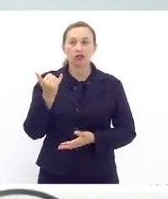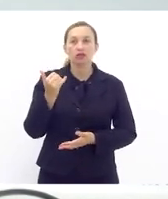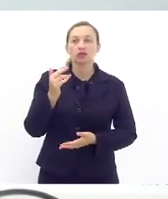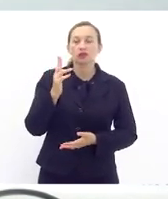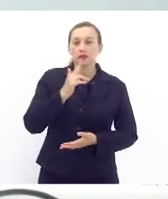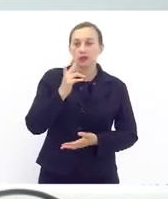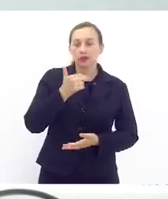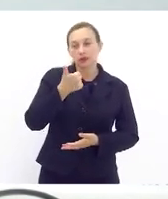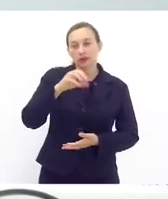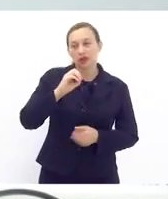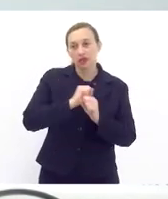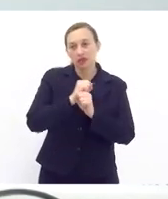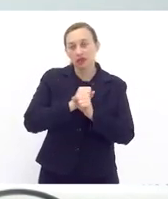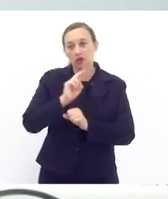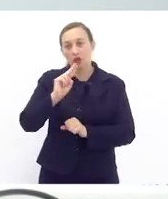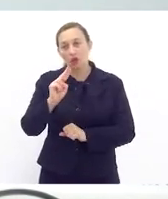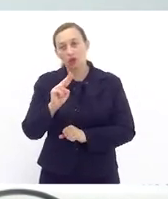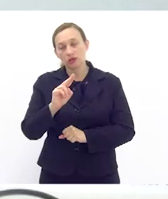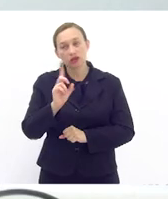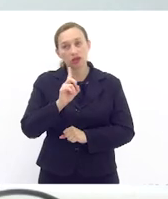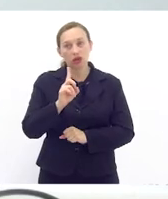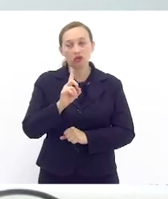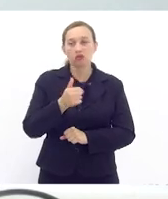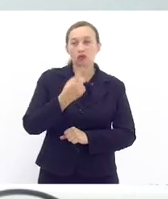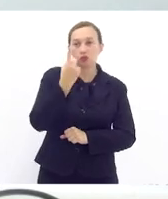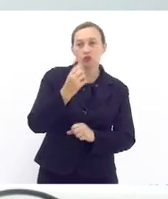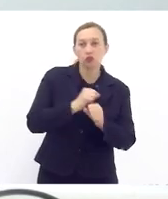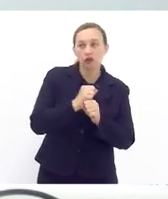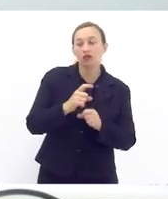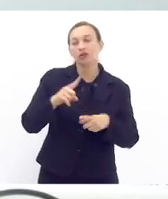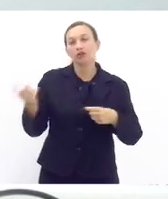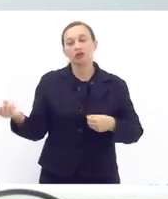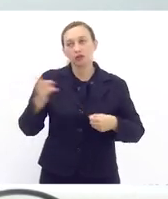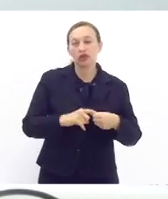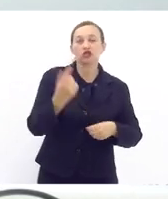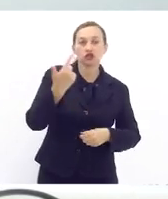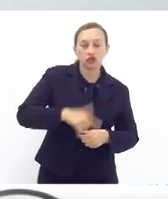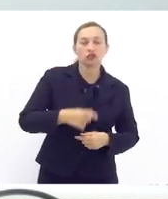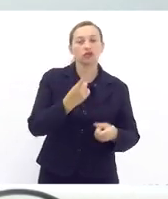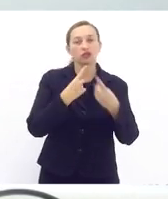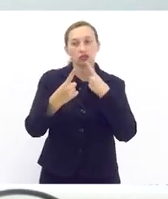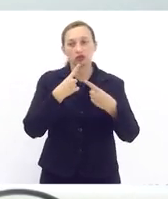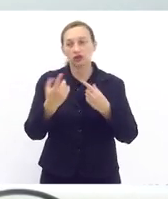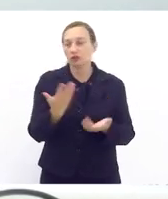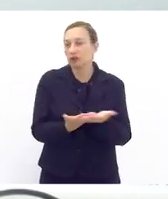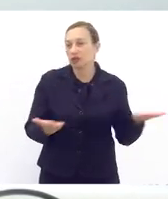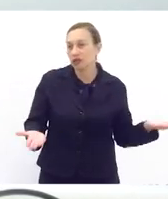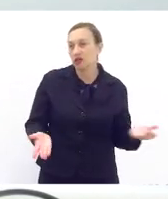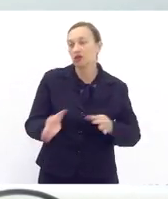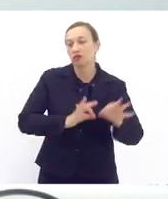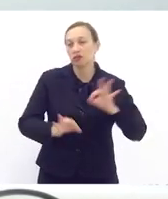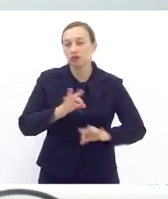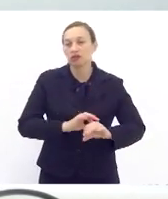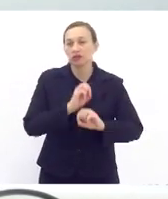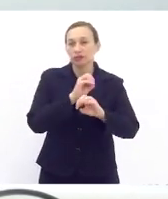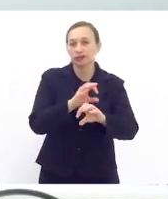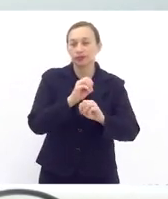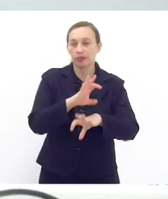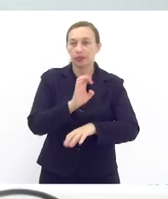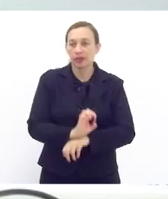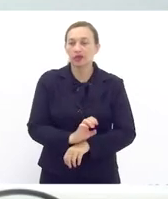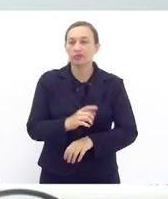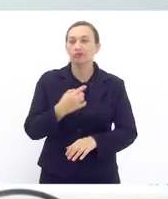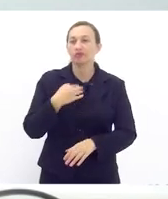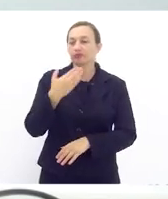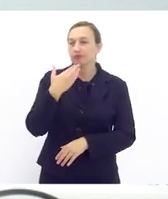anos e não um ano Senão daqui a pouco a gente corre o risco também de voltar a discussão de ficar sem um plano Estadual de Educação fiz também